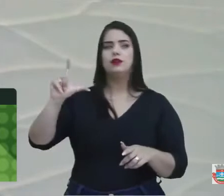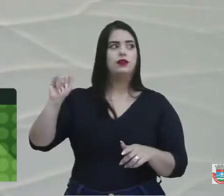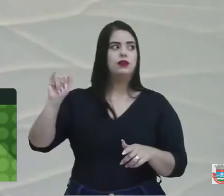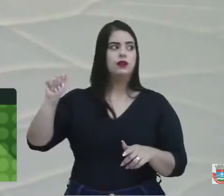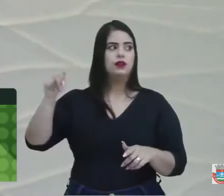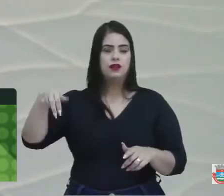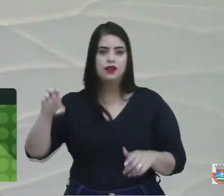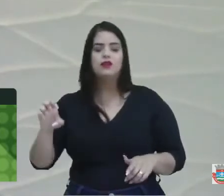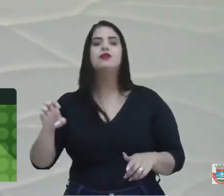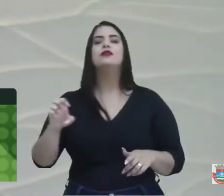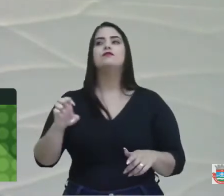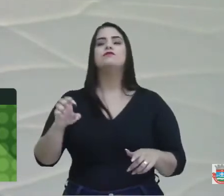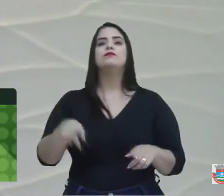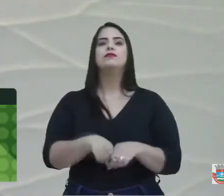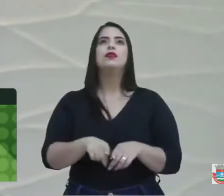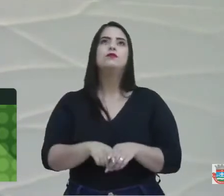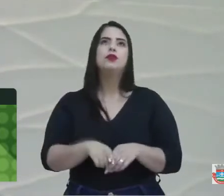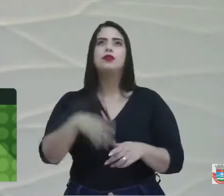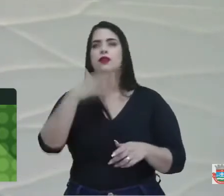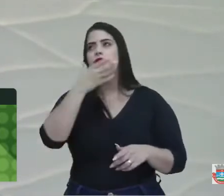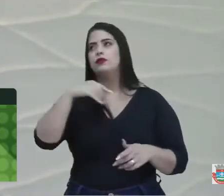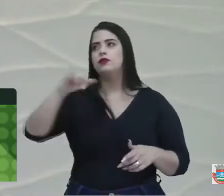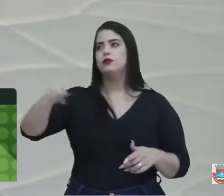Costa, Josinaldo Ferreira,